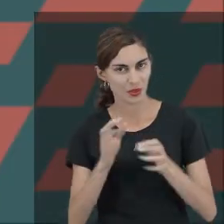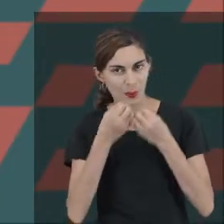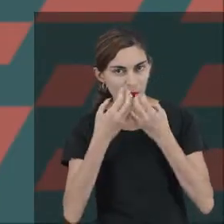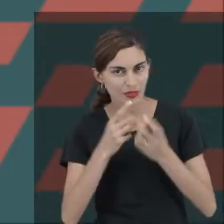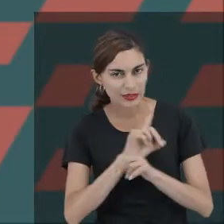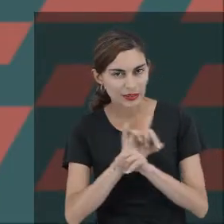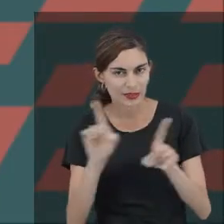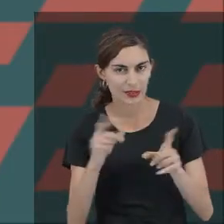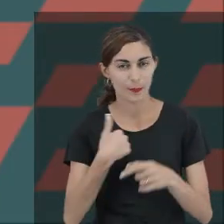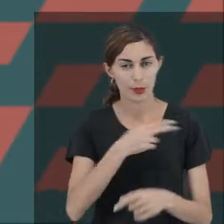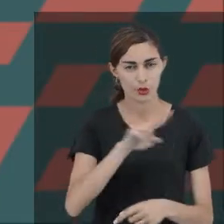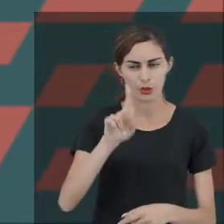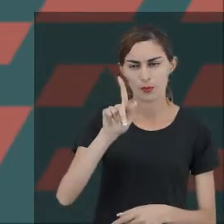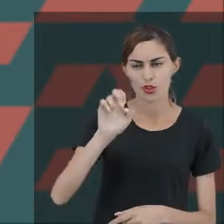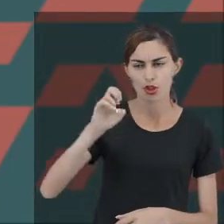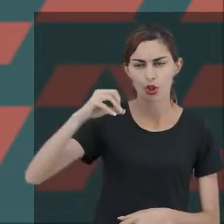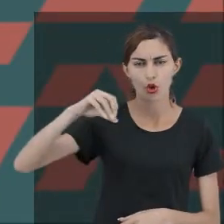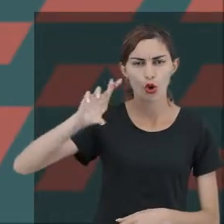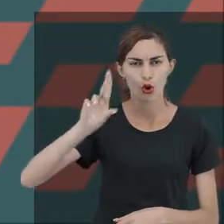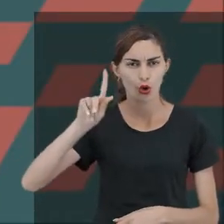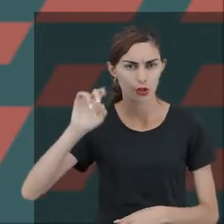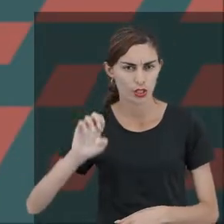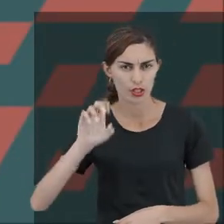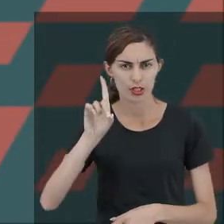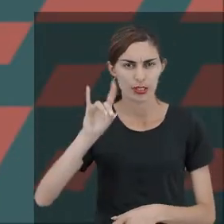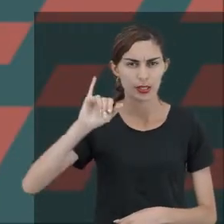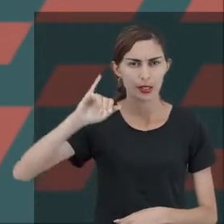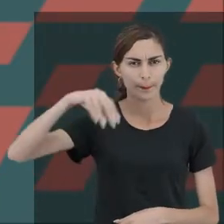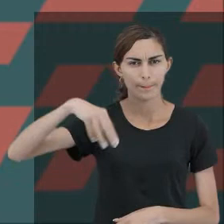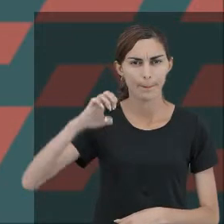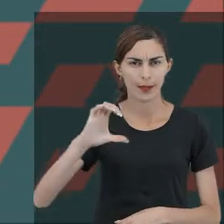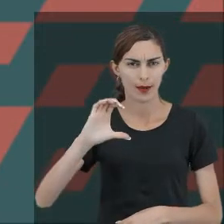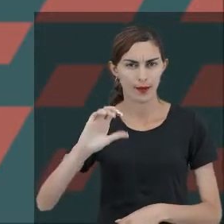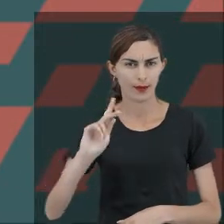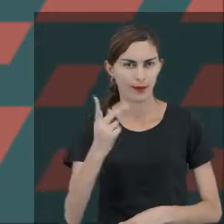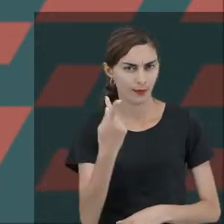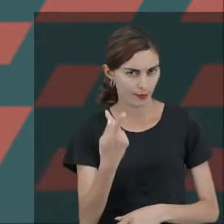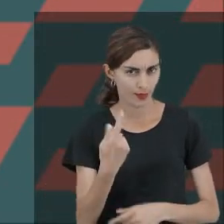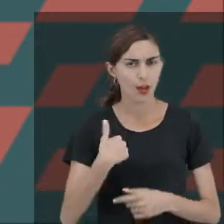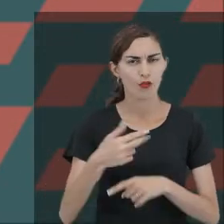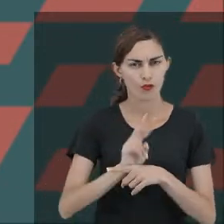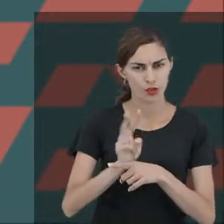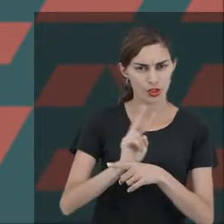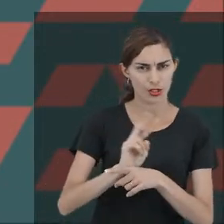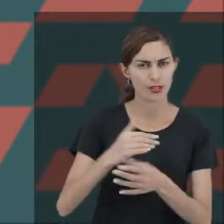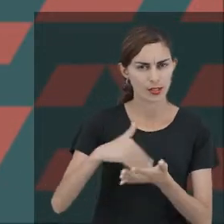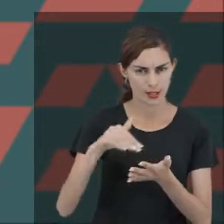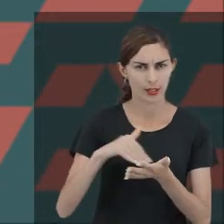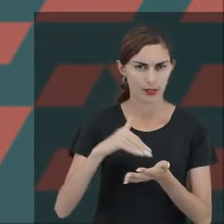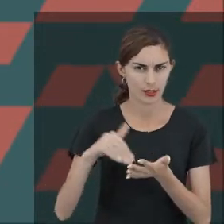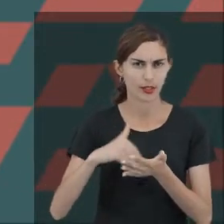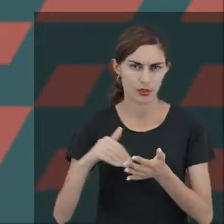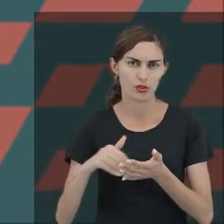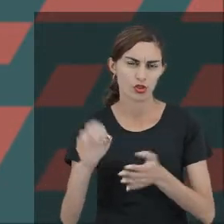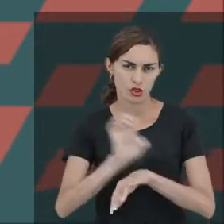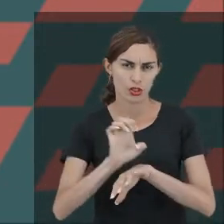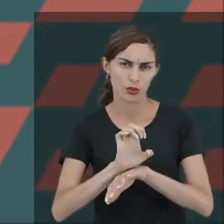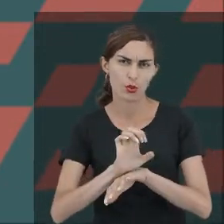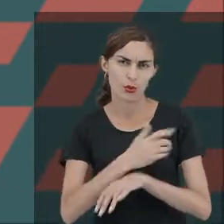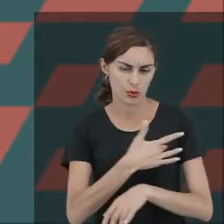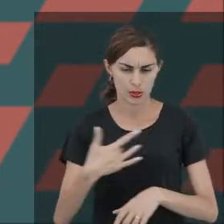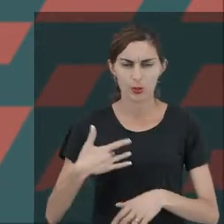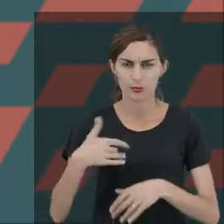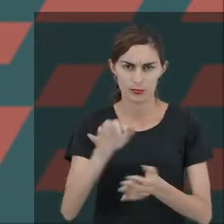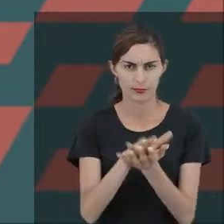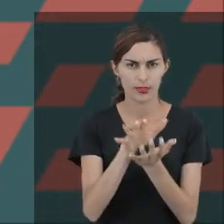Alô, bom dia. Meu nome é George Demek. Eu sou da equipe de Vigilância Epidemiológica da da Secretaria Estadual de Saúde de